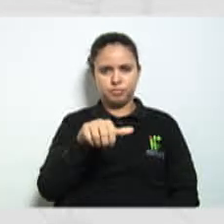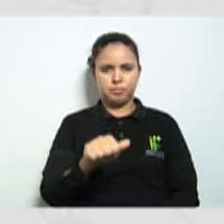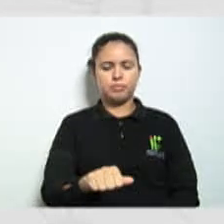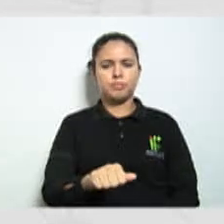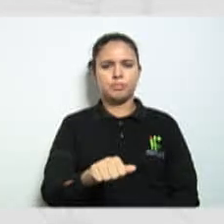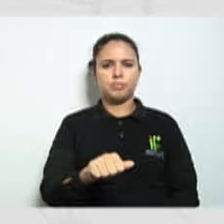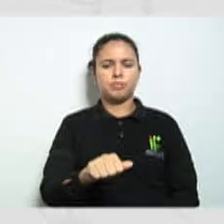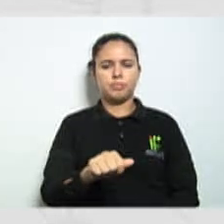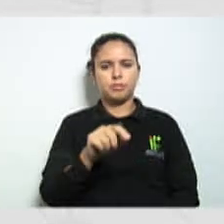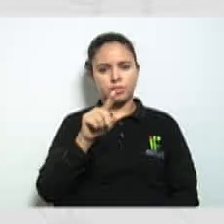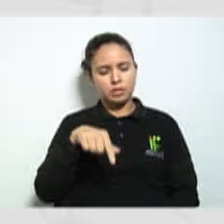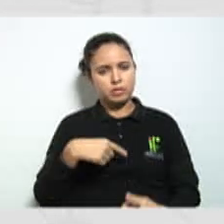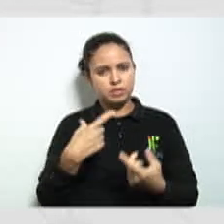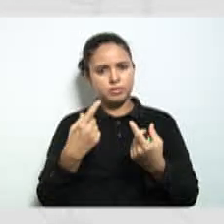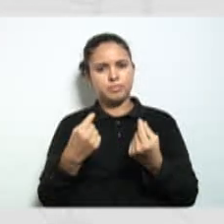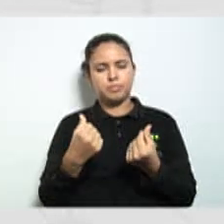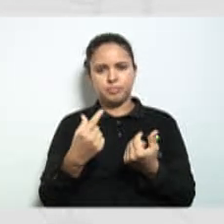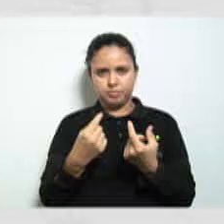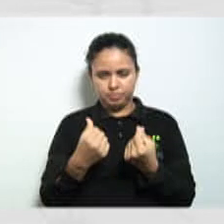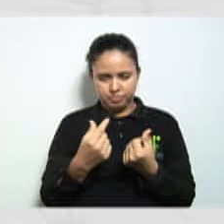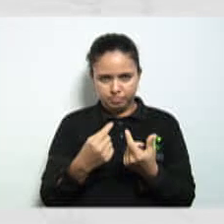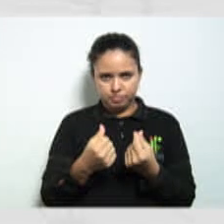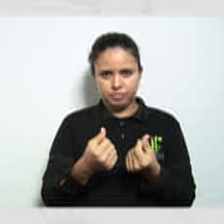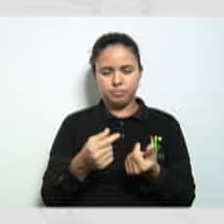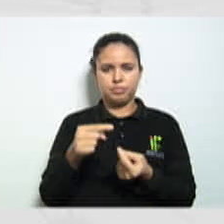caixa? É dinheiro em